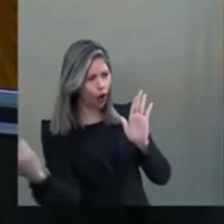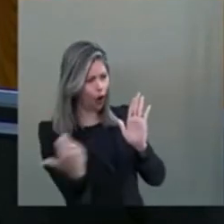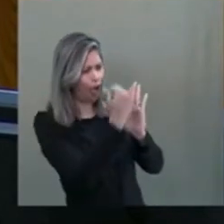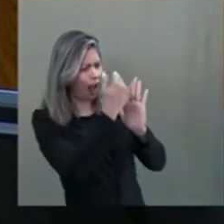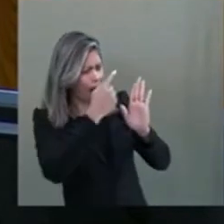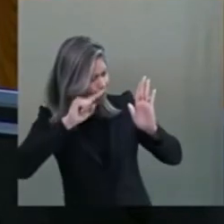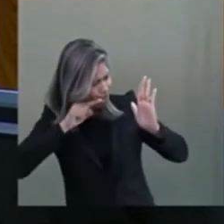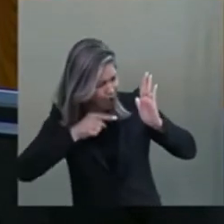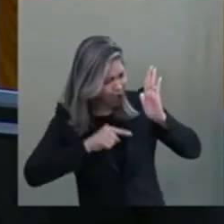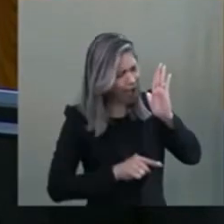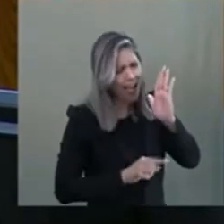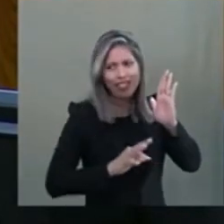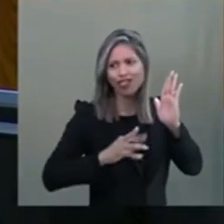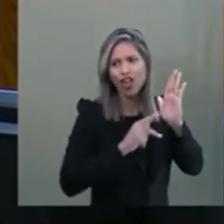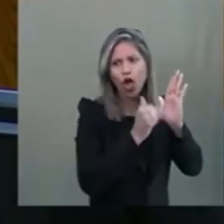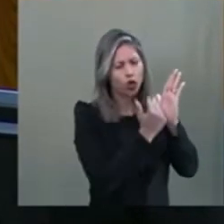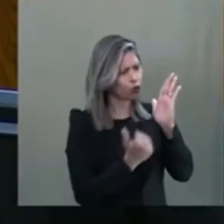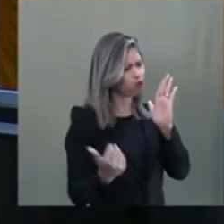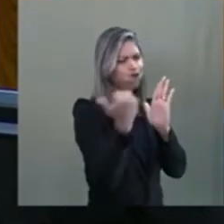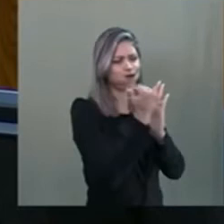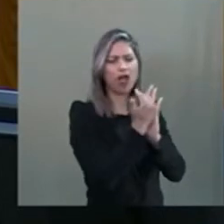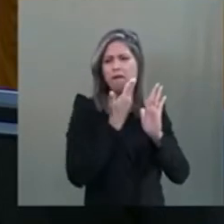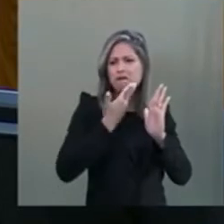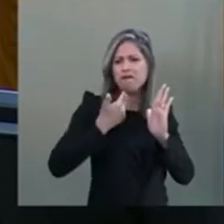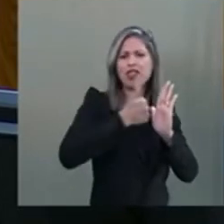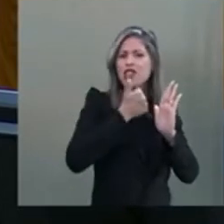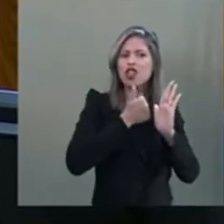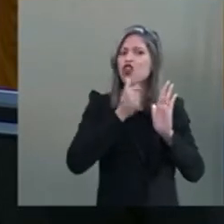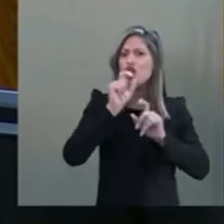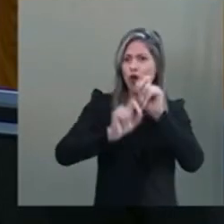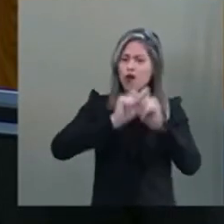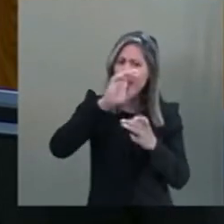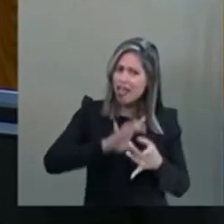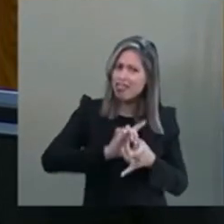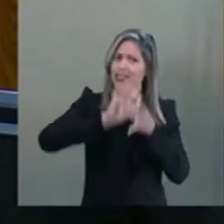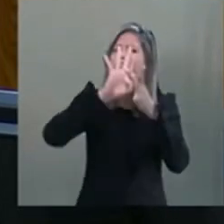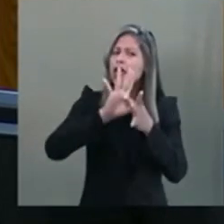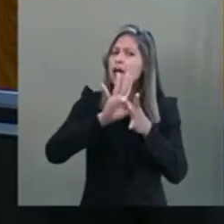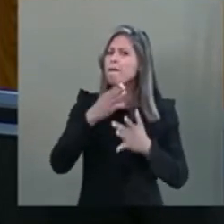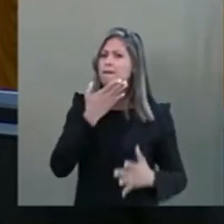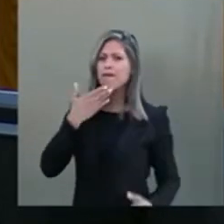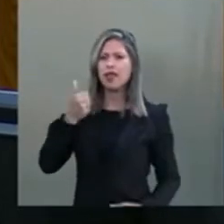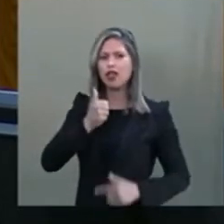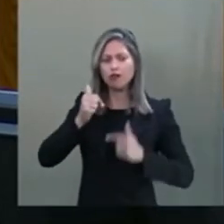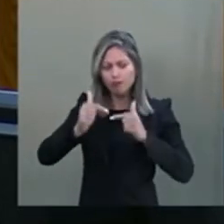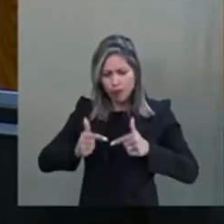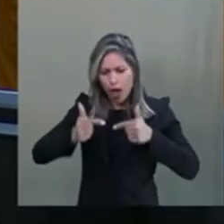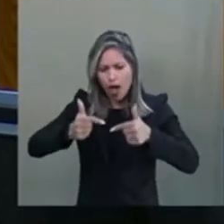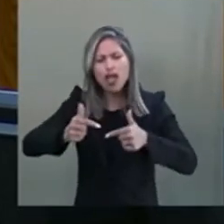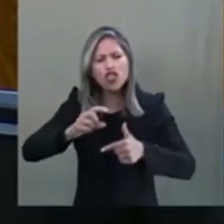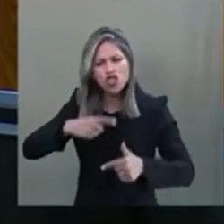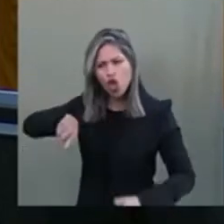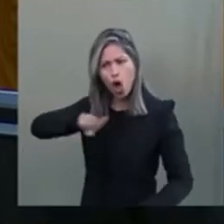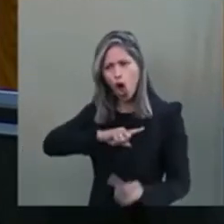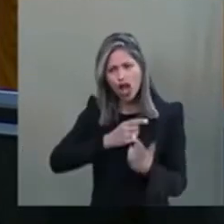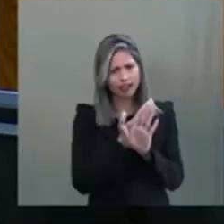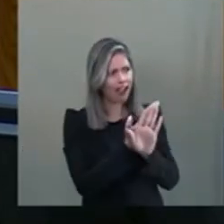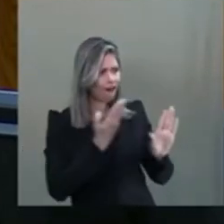aprofunde os princípios republicanos e democráticos dos quais nós não podemos nos